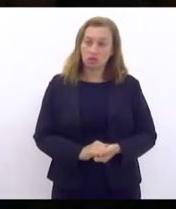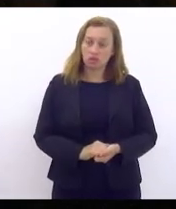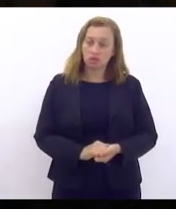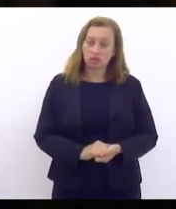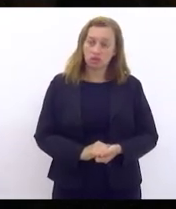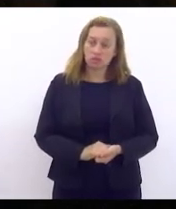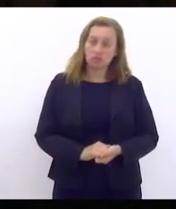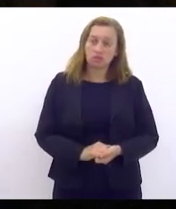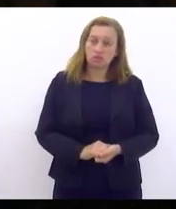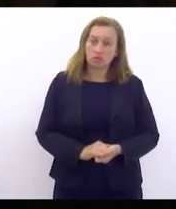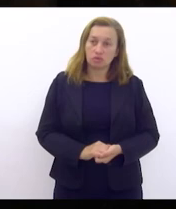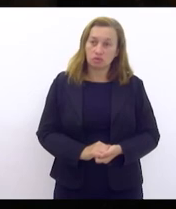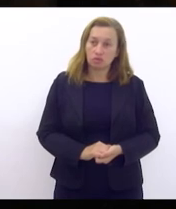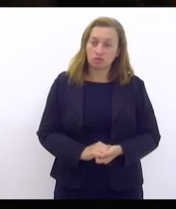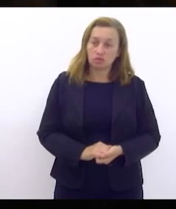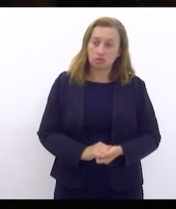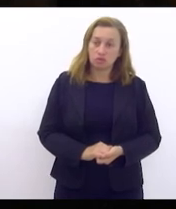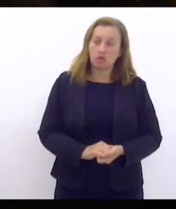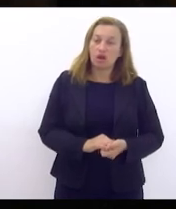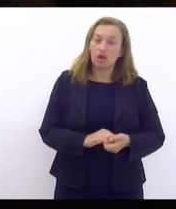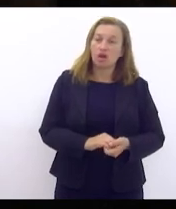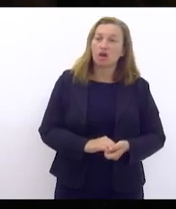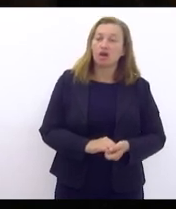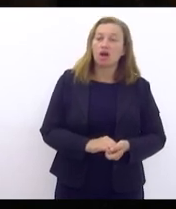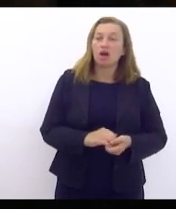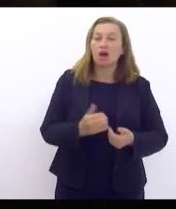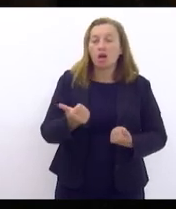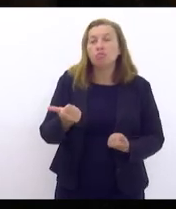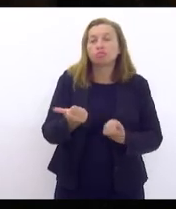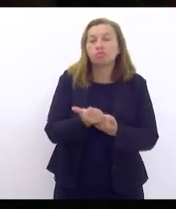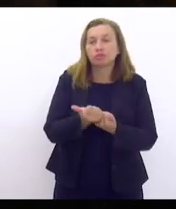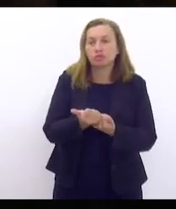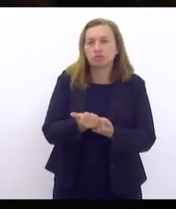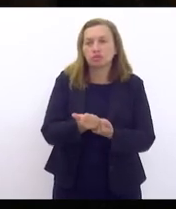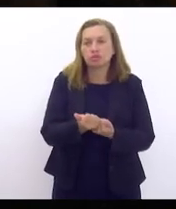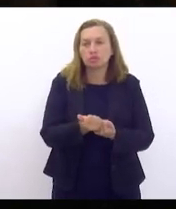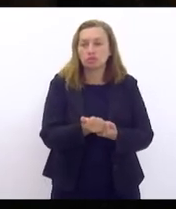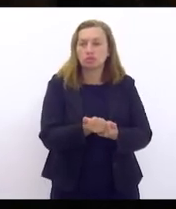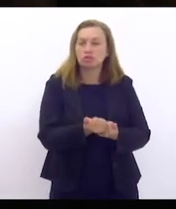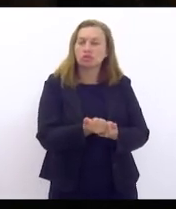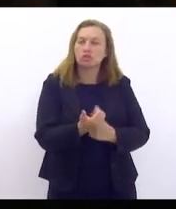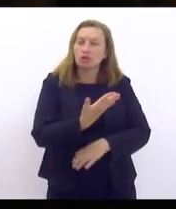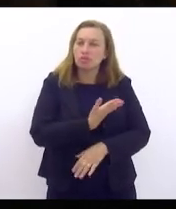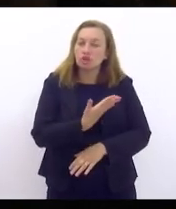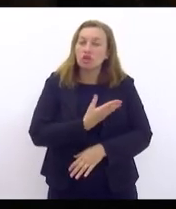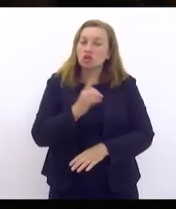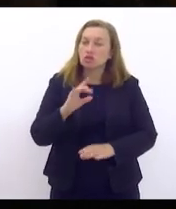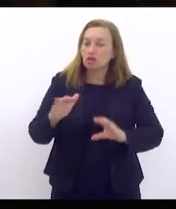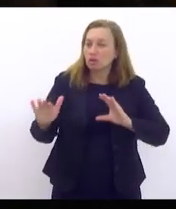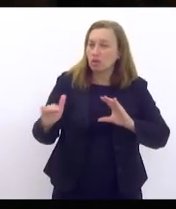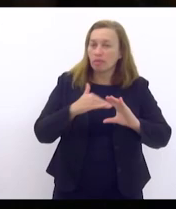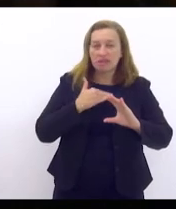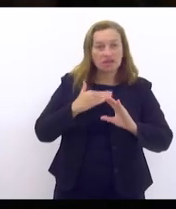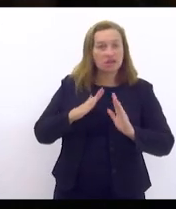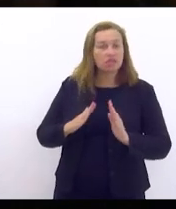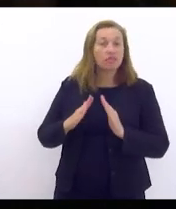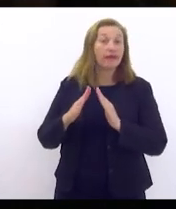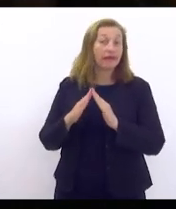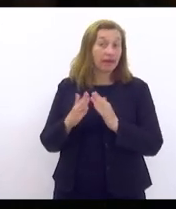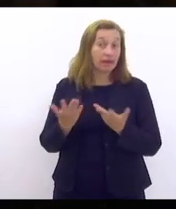acolólitos dos seus auxiliares basta ele mandar uma mensagem para casa